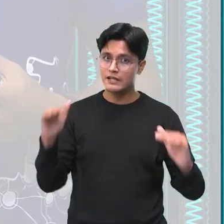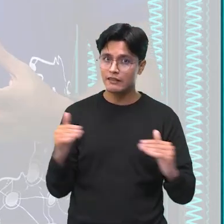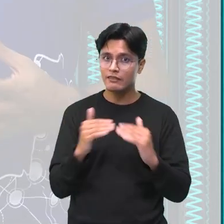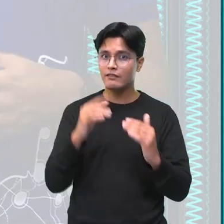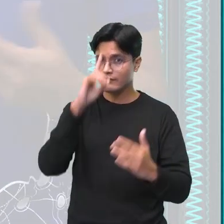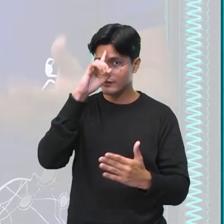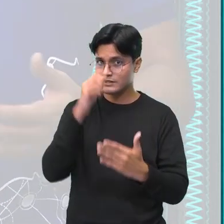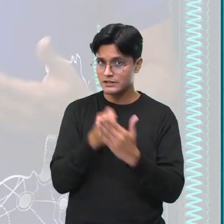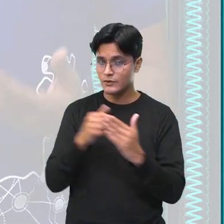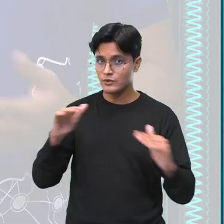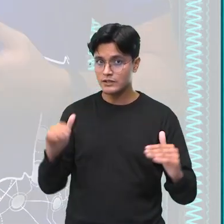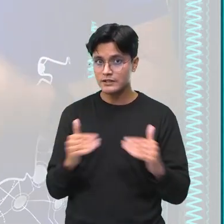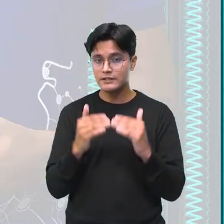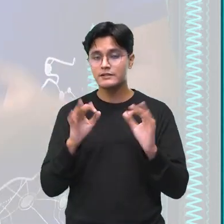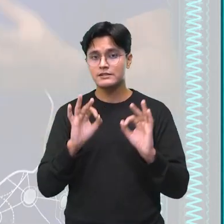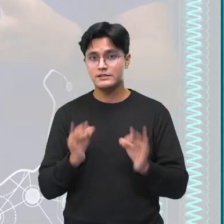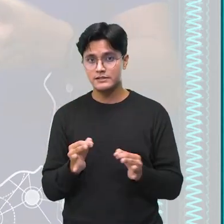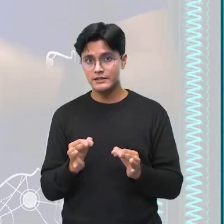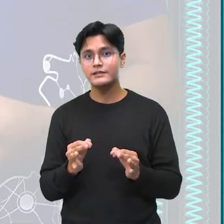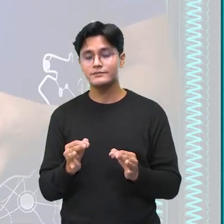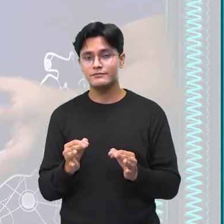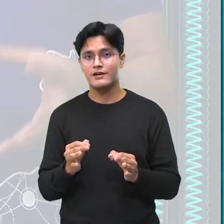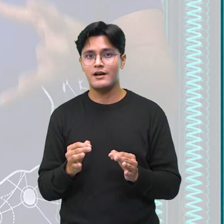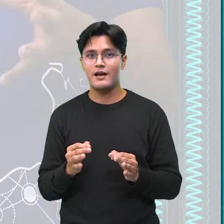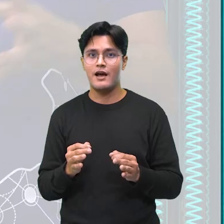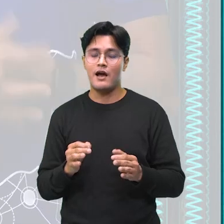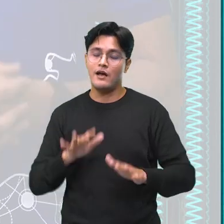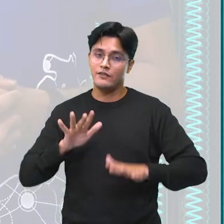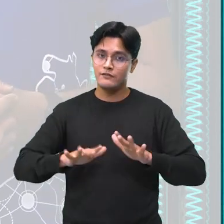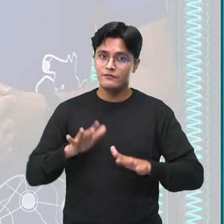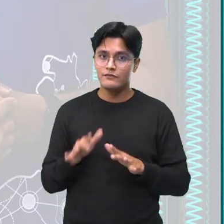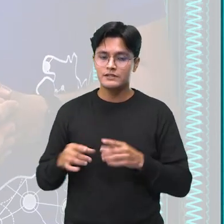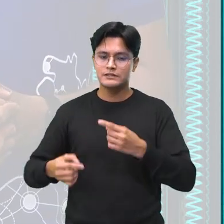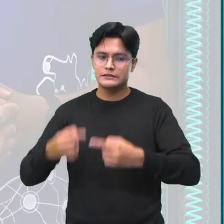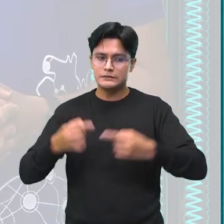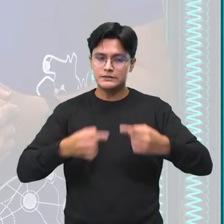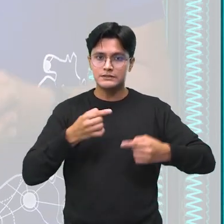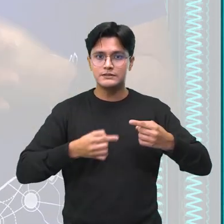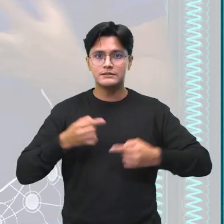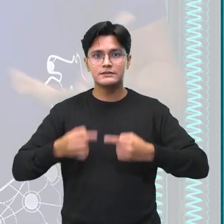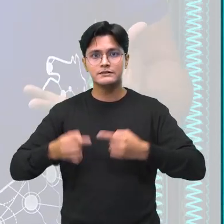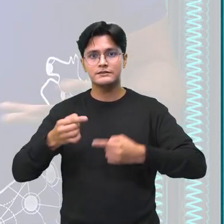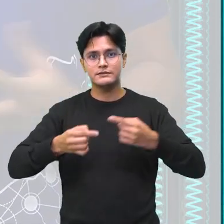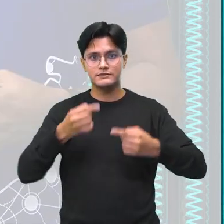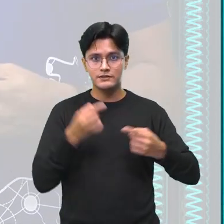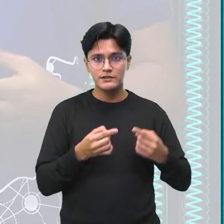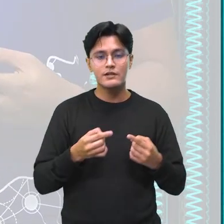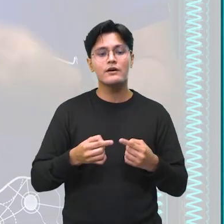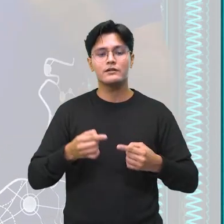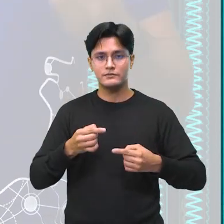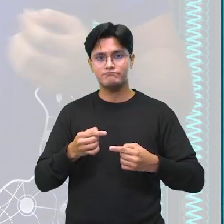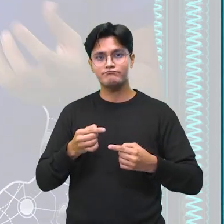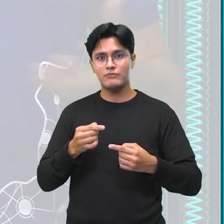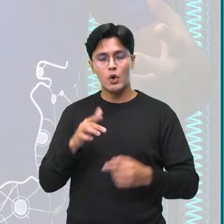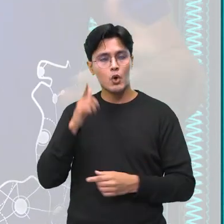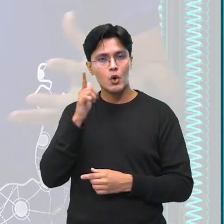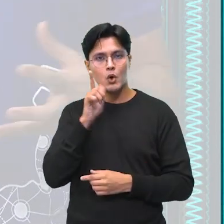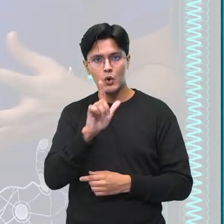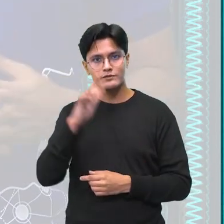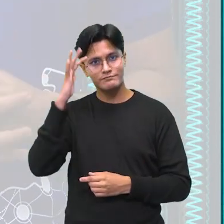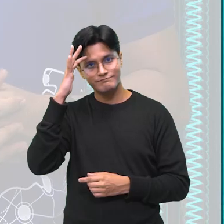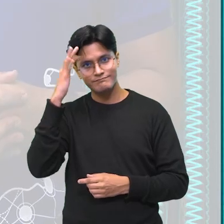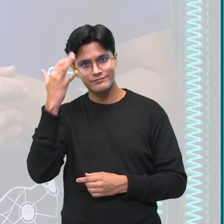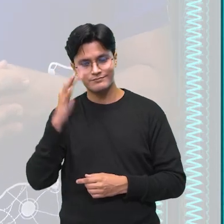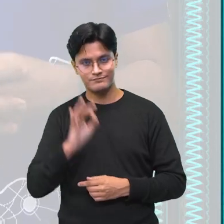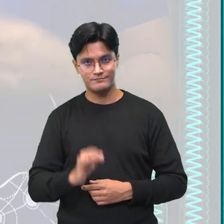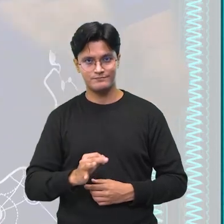em alguns casos, quanto mais se discute, se chega aí a uma determinada solução, né, a uma determinada ideia em